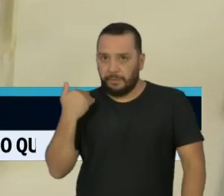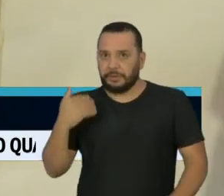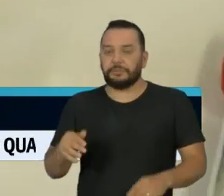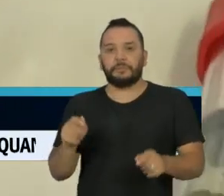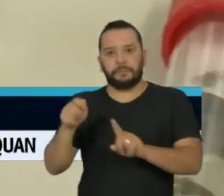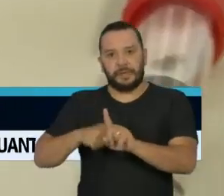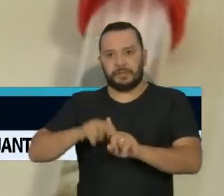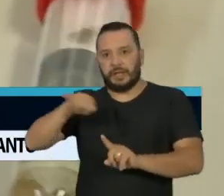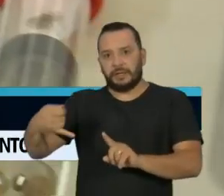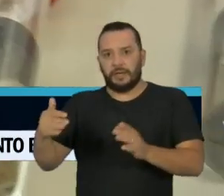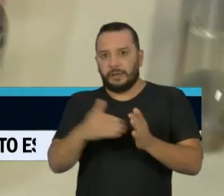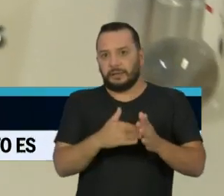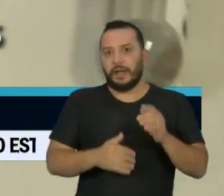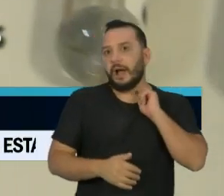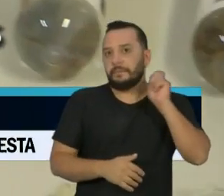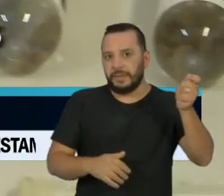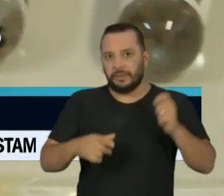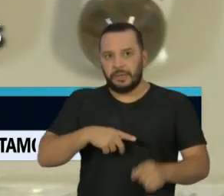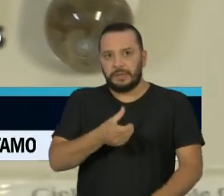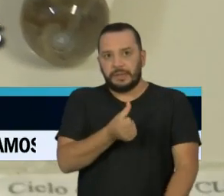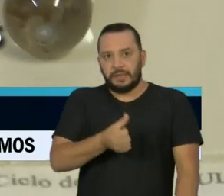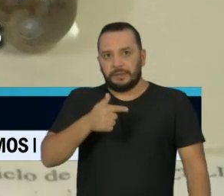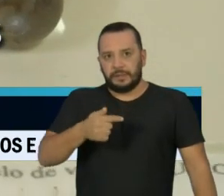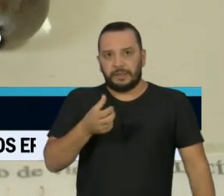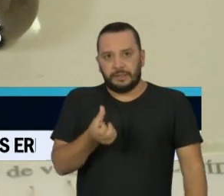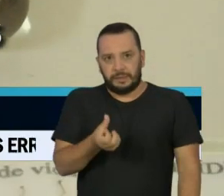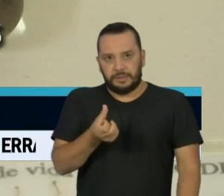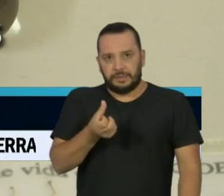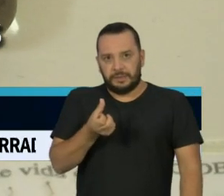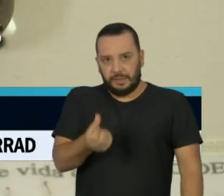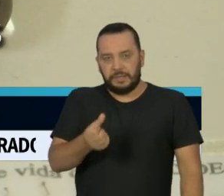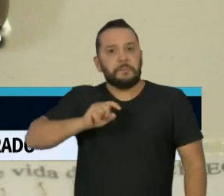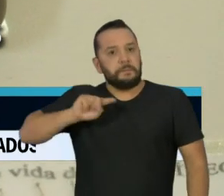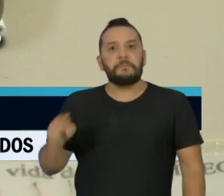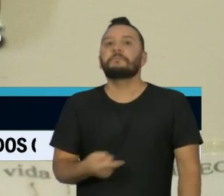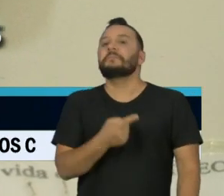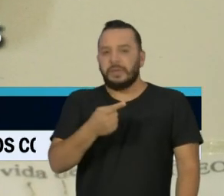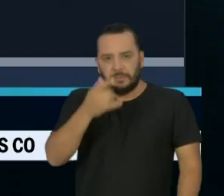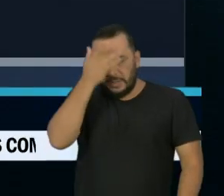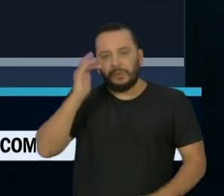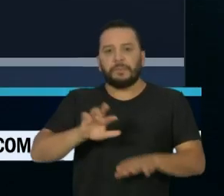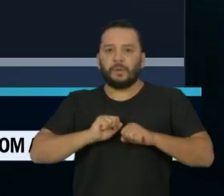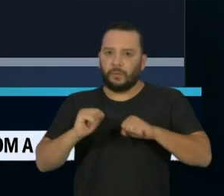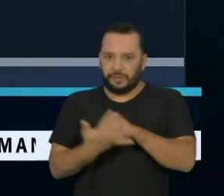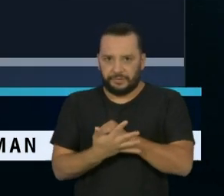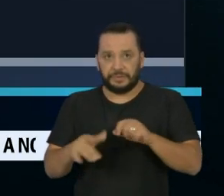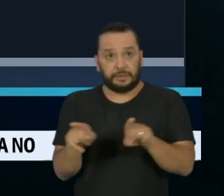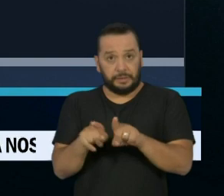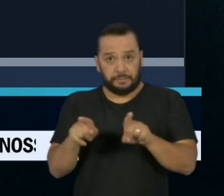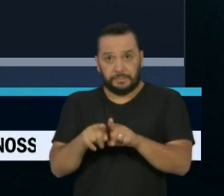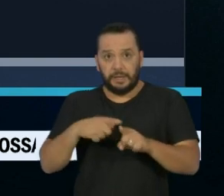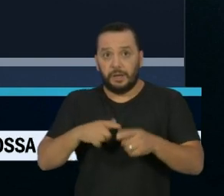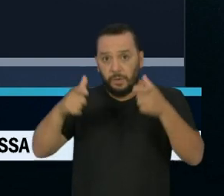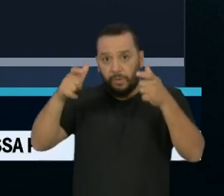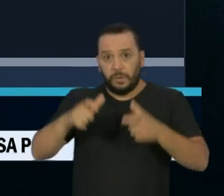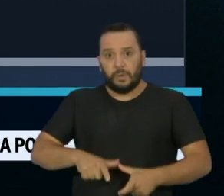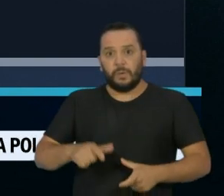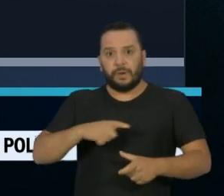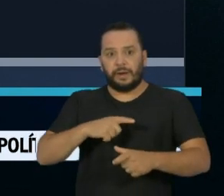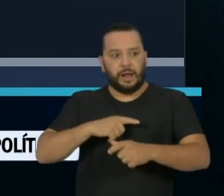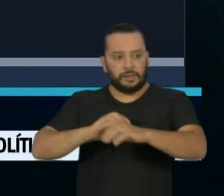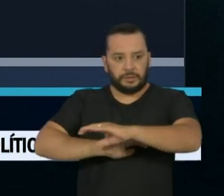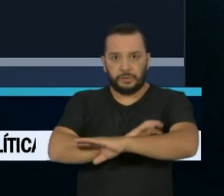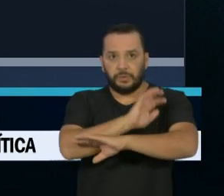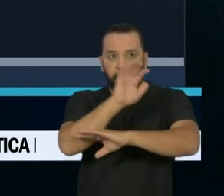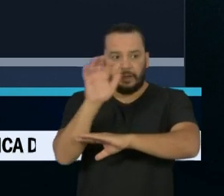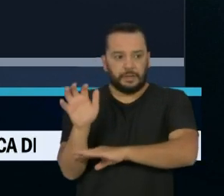janeiro e abril o brasil registrou 677 mil casos prováveis e dengue a região centro-oeste apresenta a